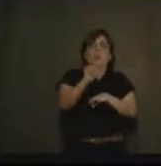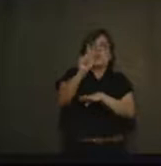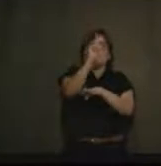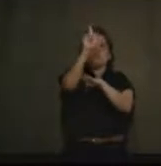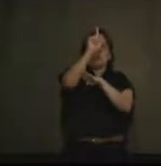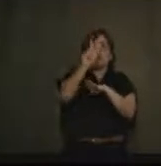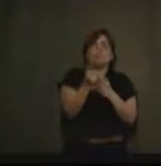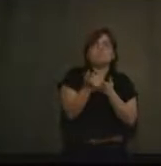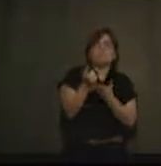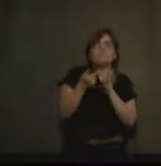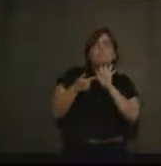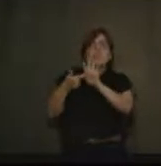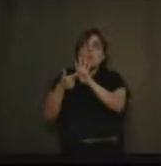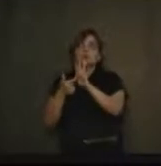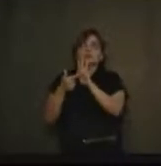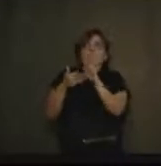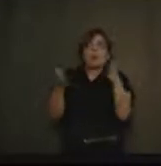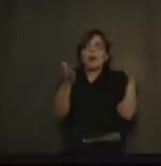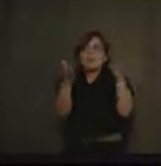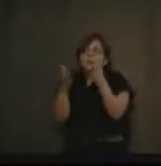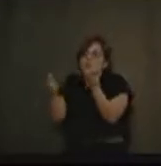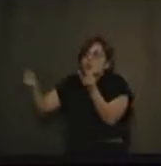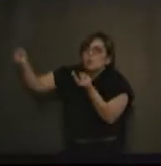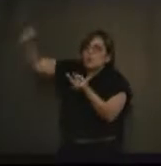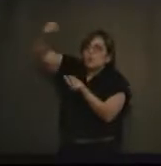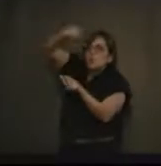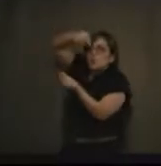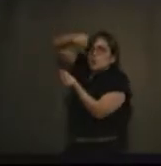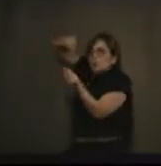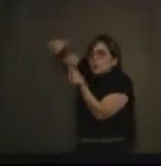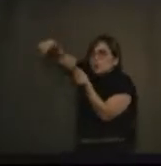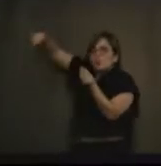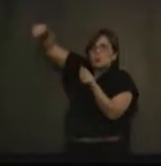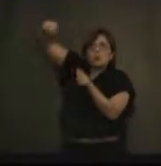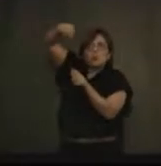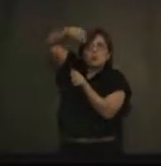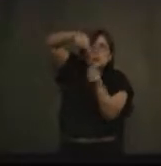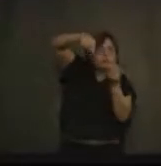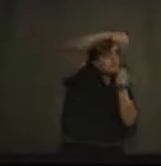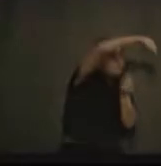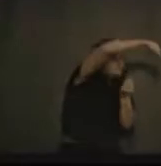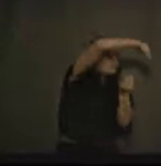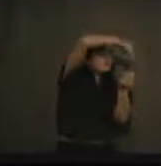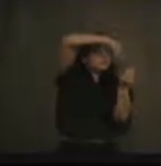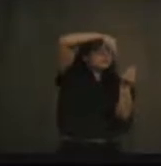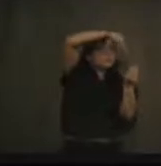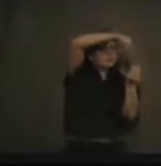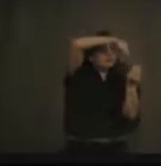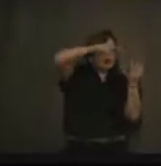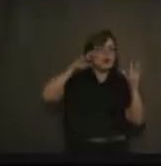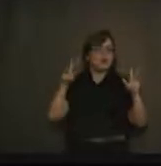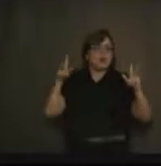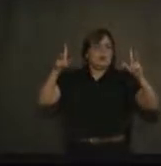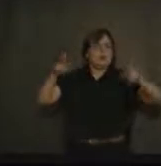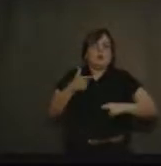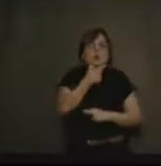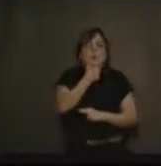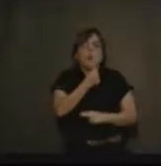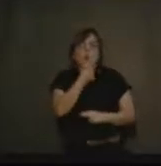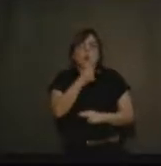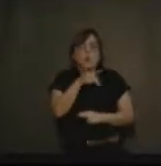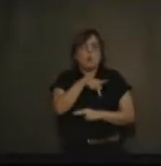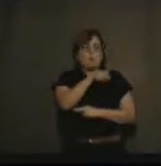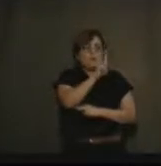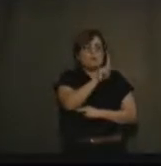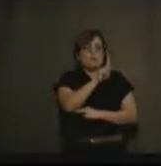tal como com o Sol num foco, tal como Kepler tinha proposto, a partir da lei da gravitação de